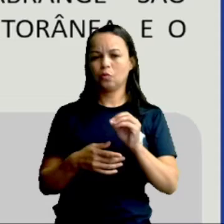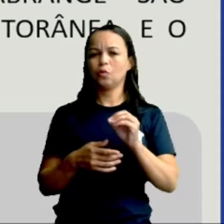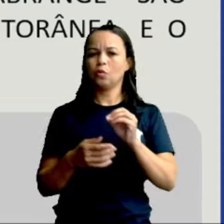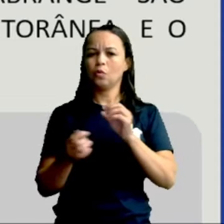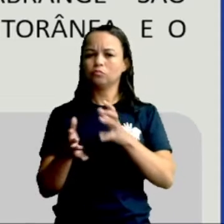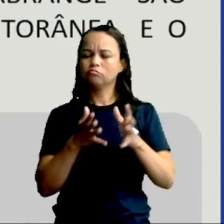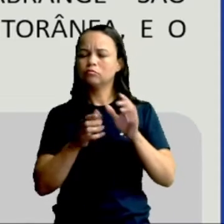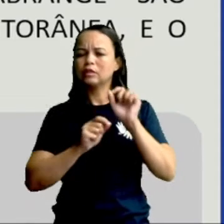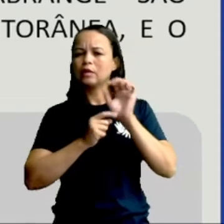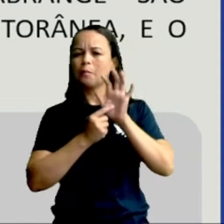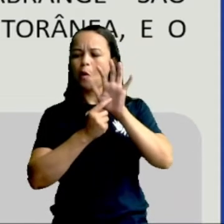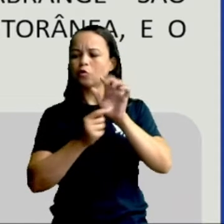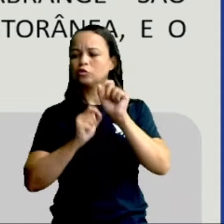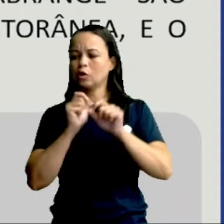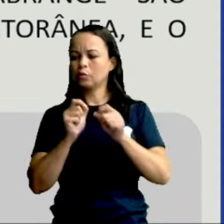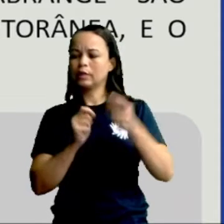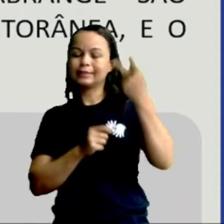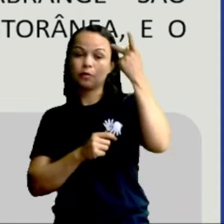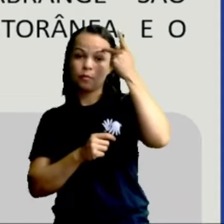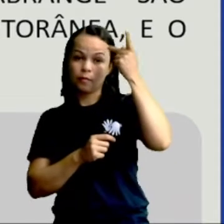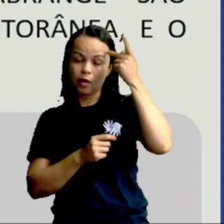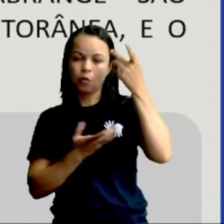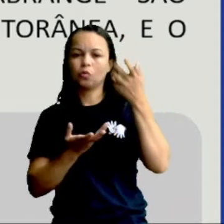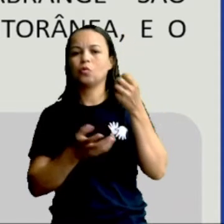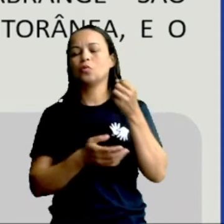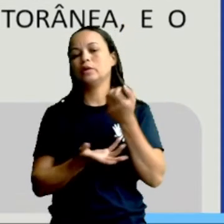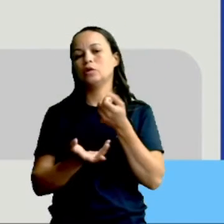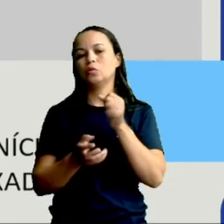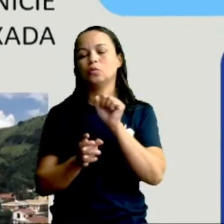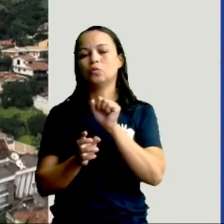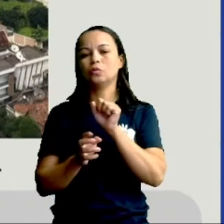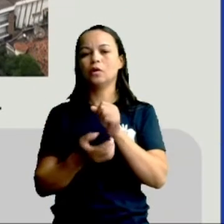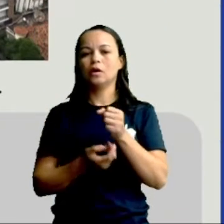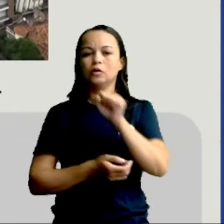região litorânea e o sudeste de Minas Gerais.